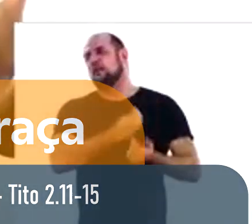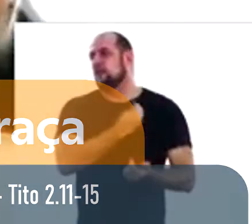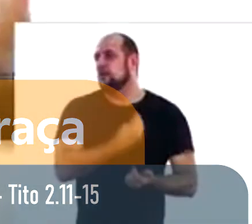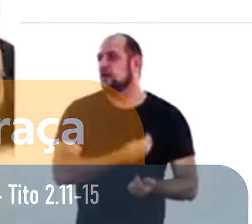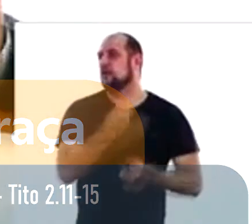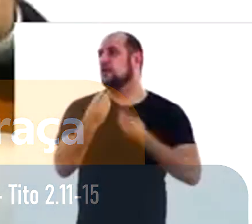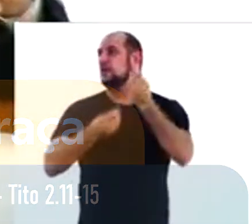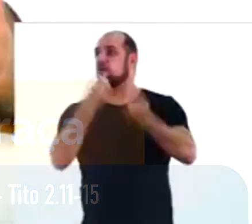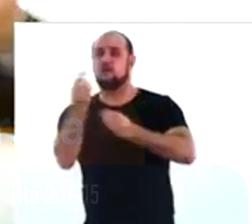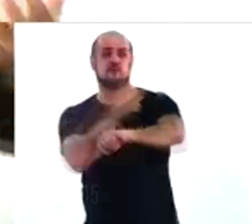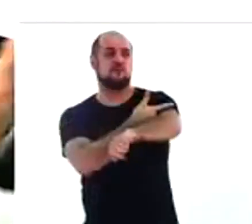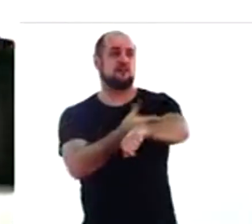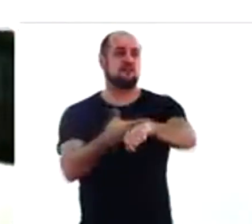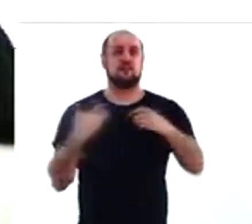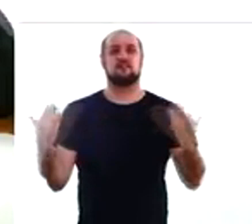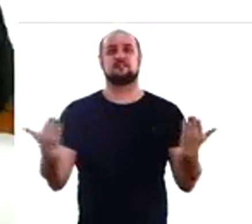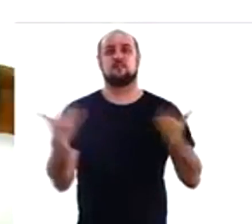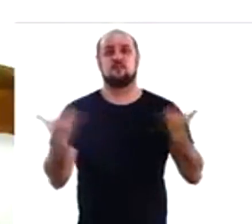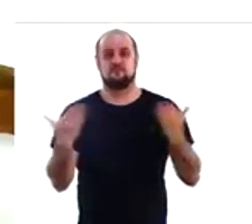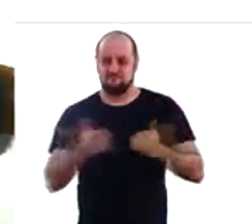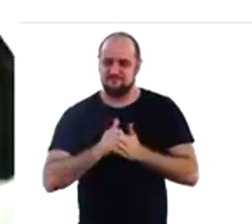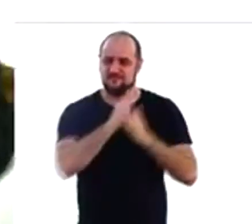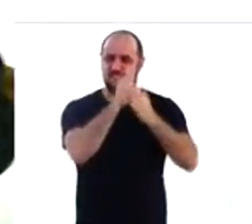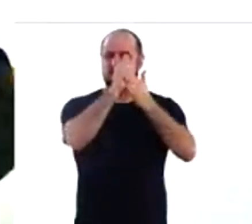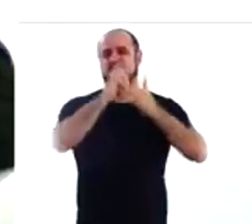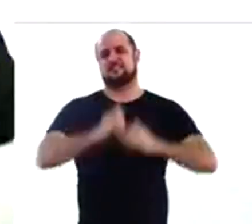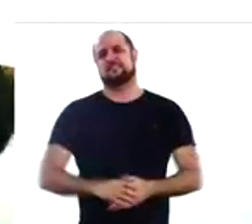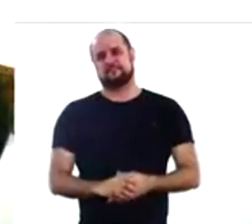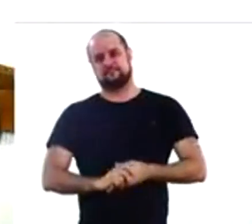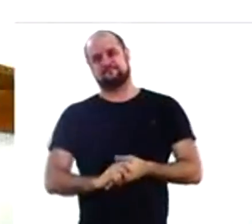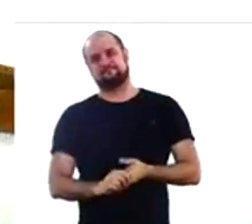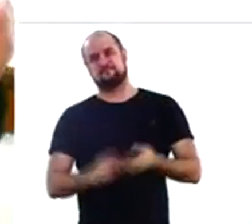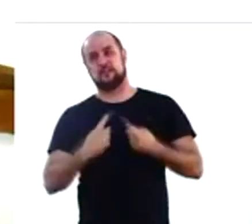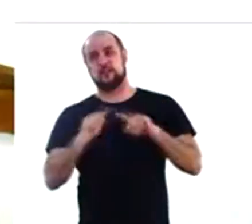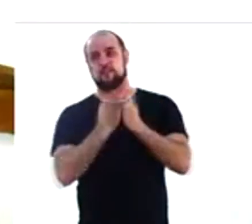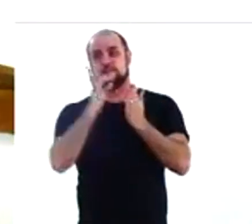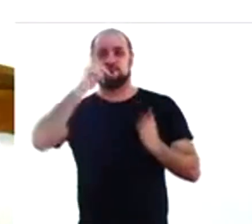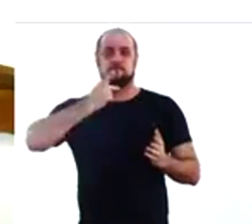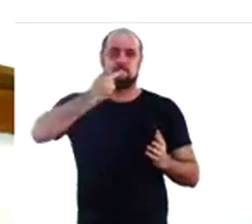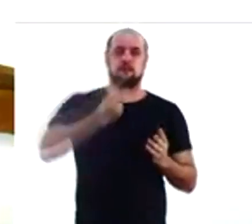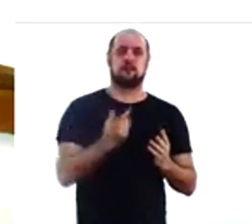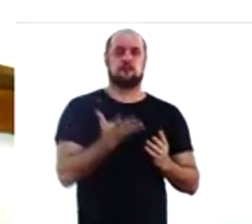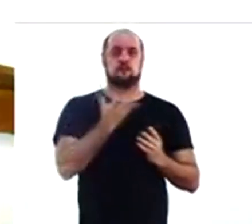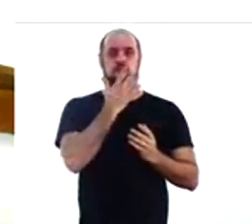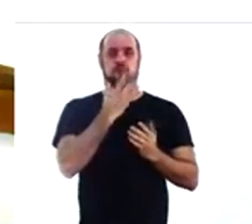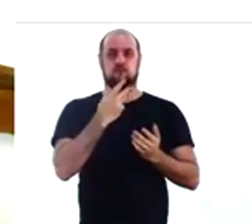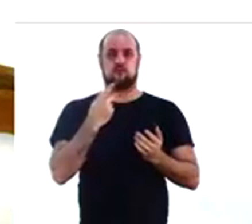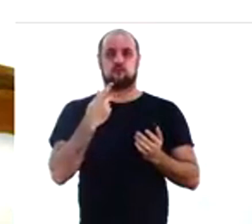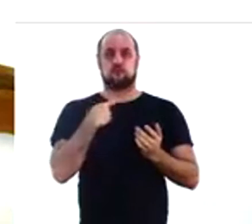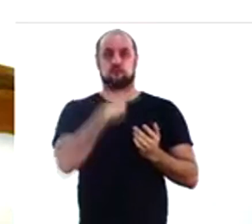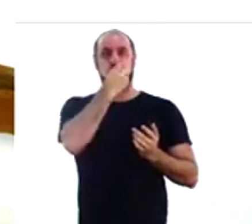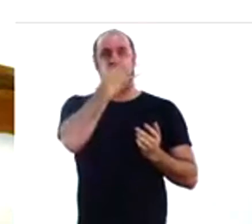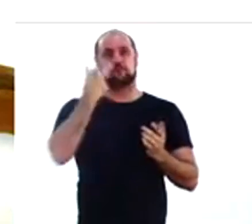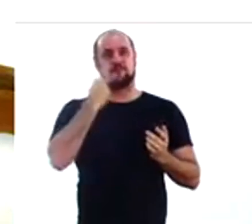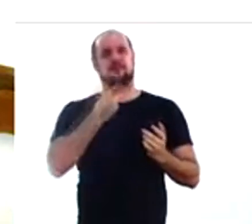é a educação que está nos conduzindo no presente? Mas o texto, como diz o reverendo Jorge, não para aí.